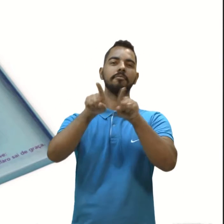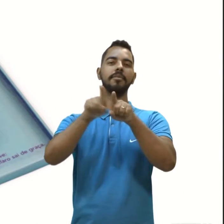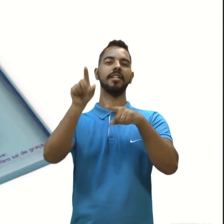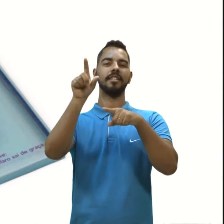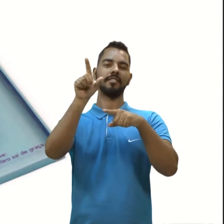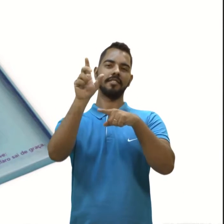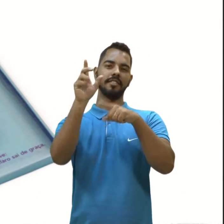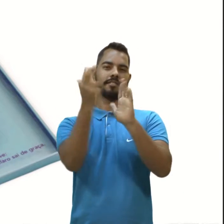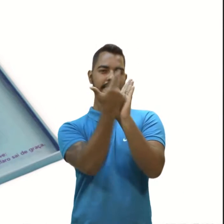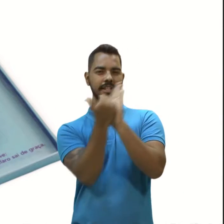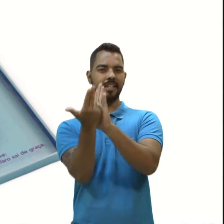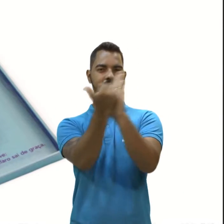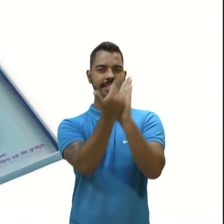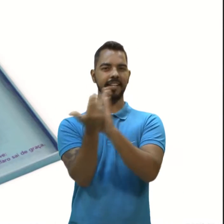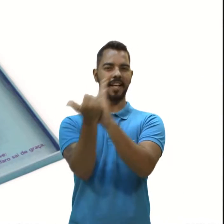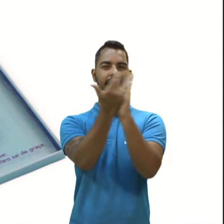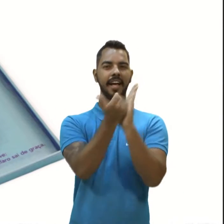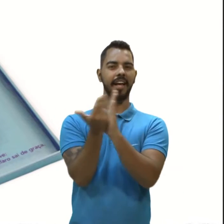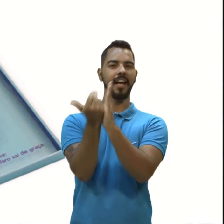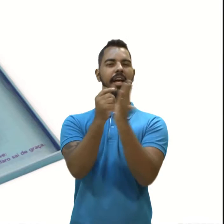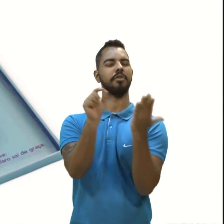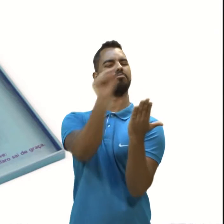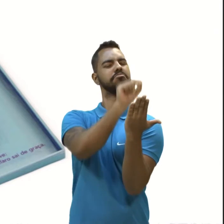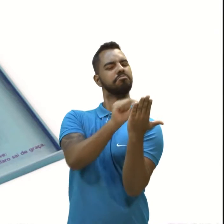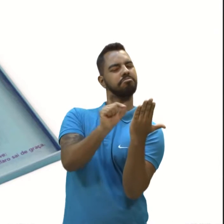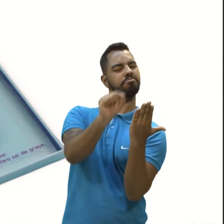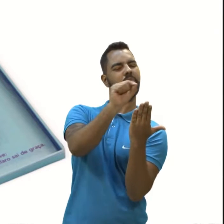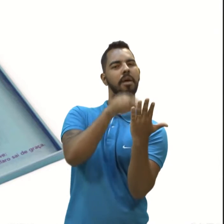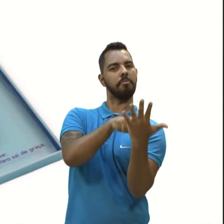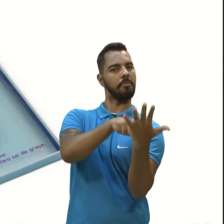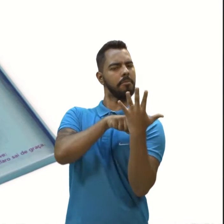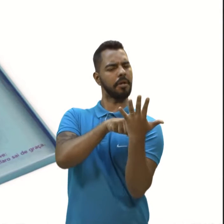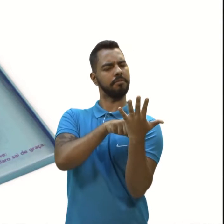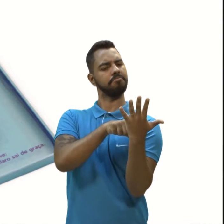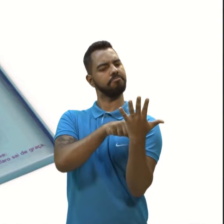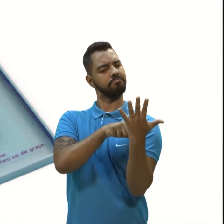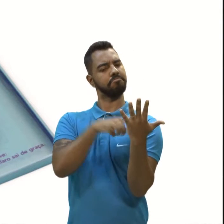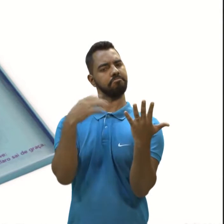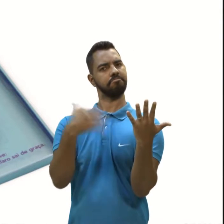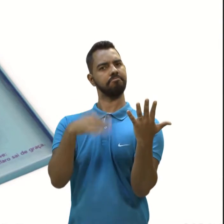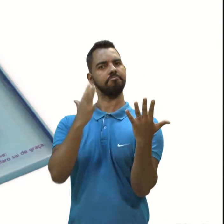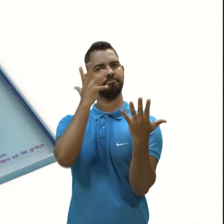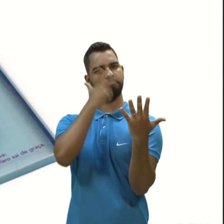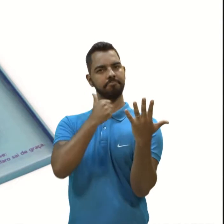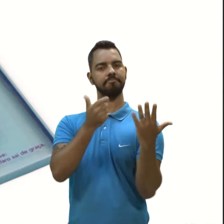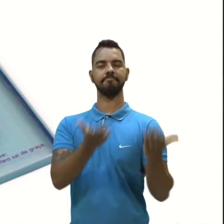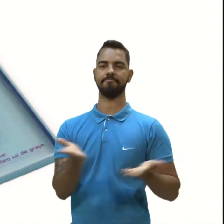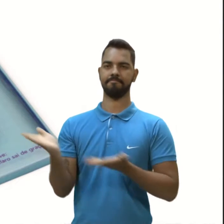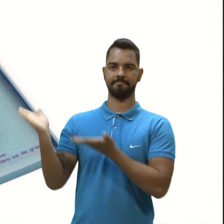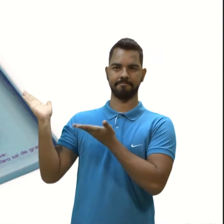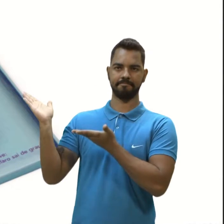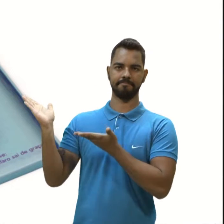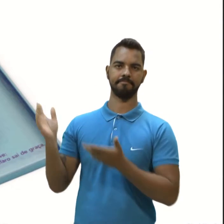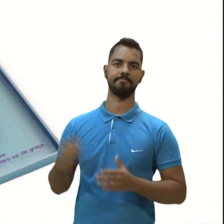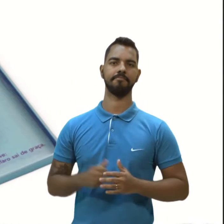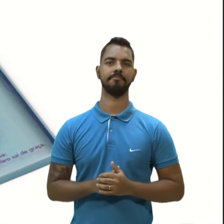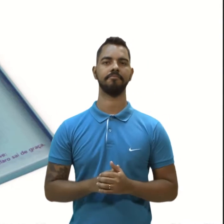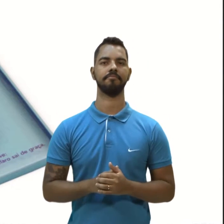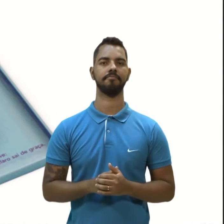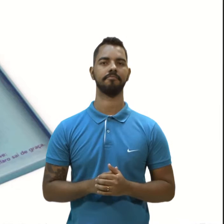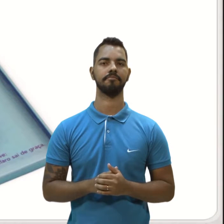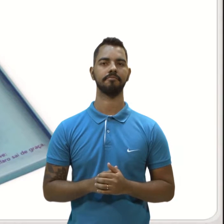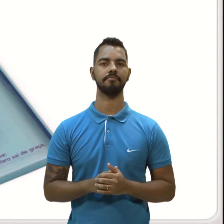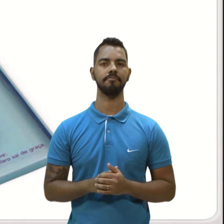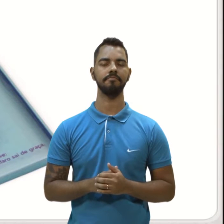utilizando recursos de linguagem verbal e não verbal que acaba manipulando o consumidor e o receptor. Você